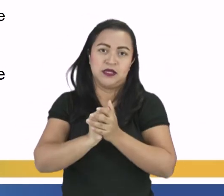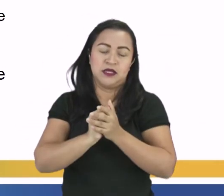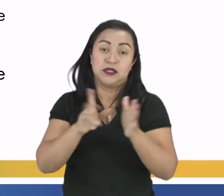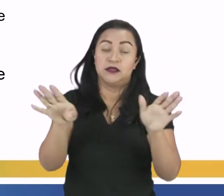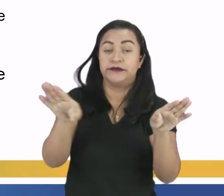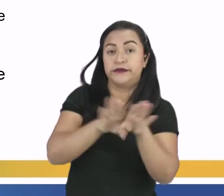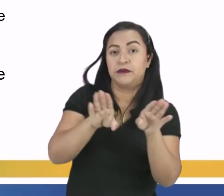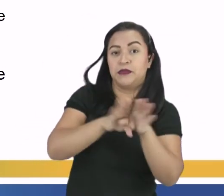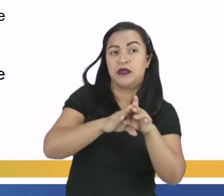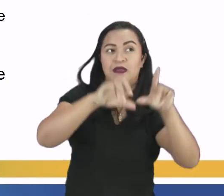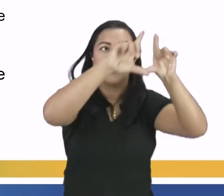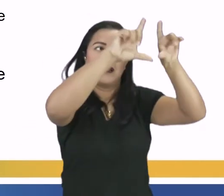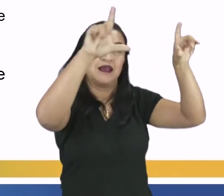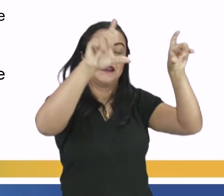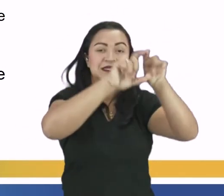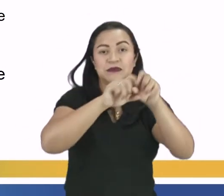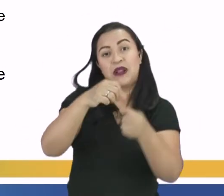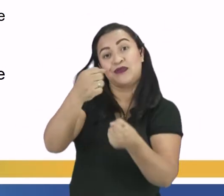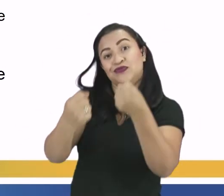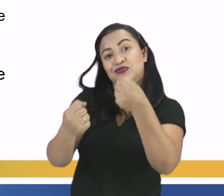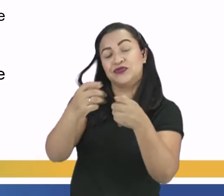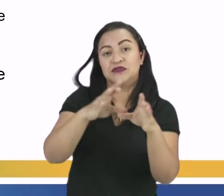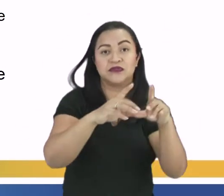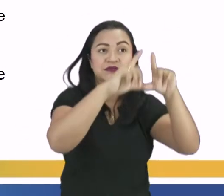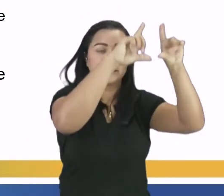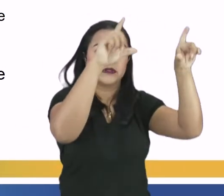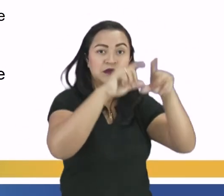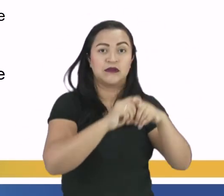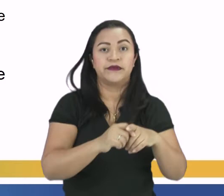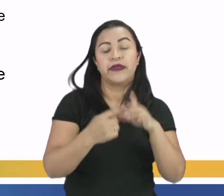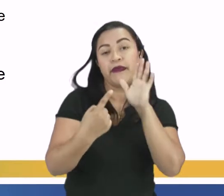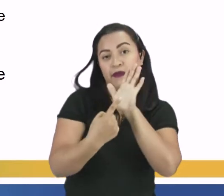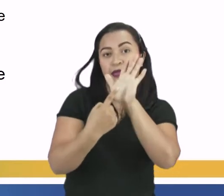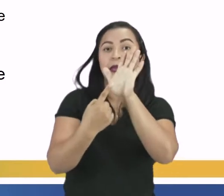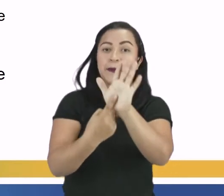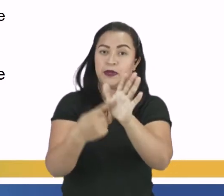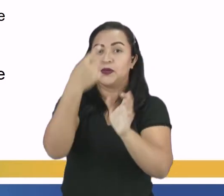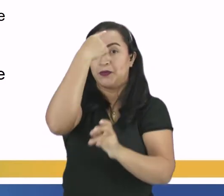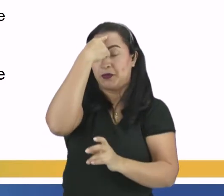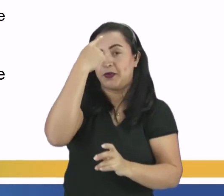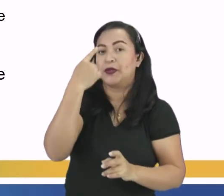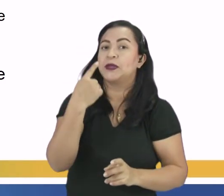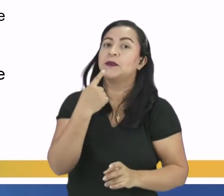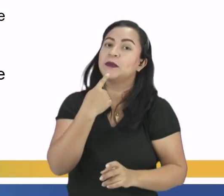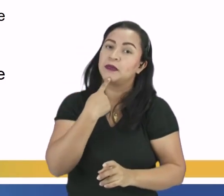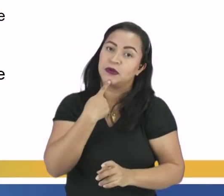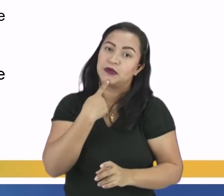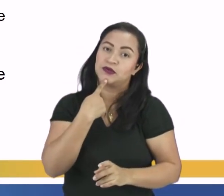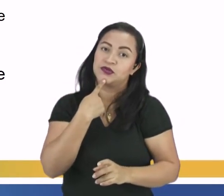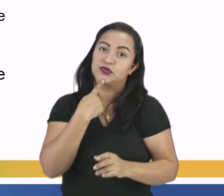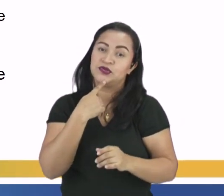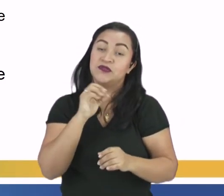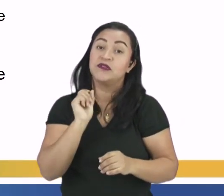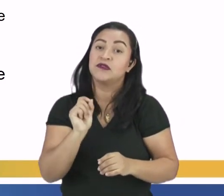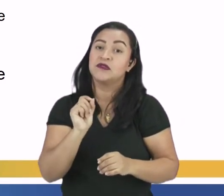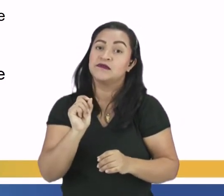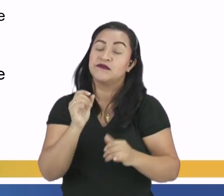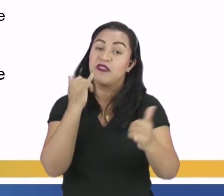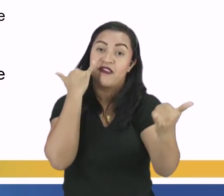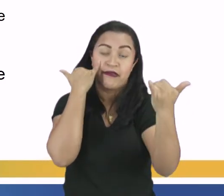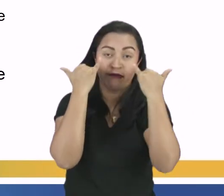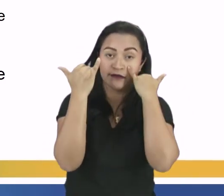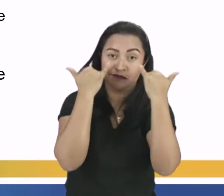Então, tudo isso representa uma imagem que vai nos trazer uma informação. Nós